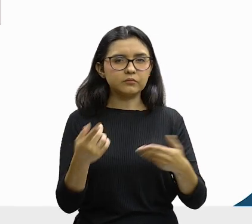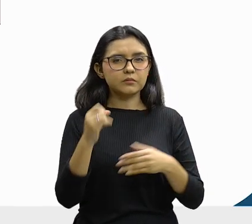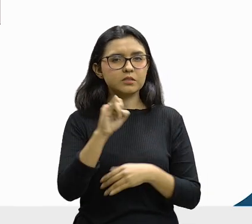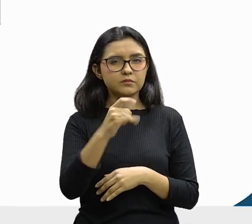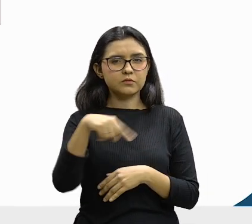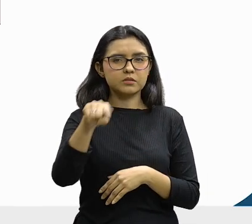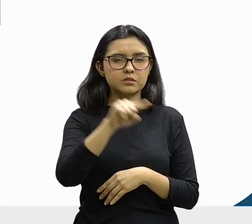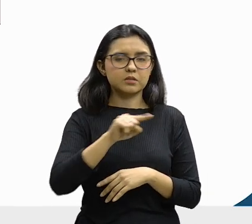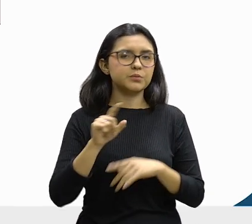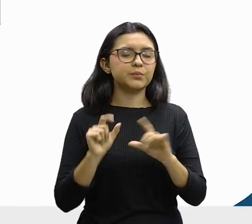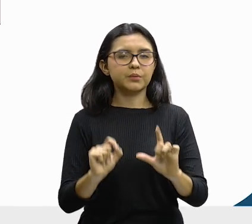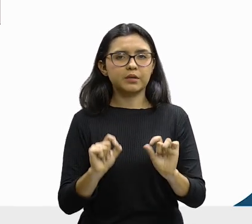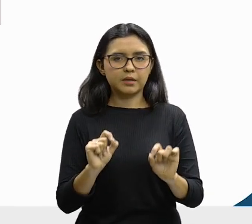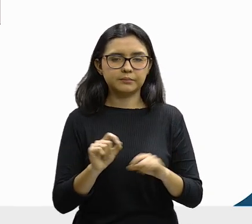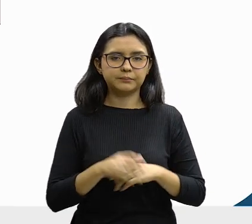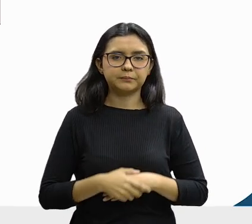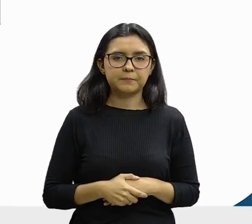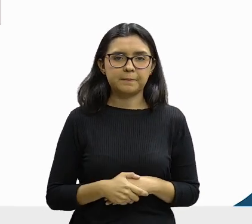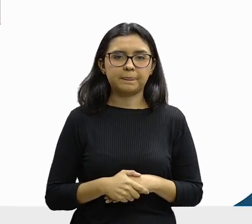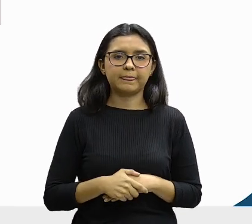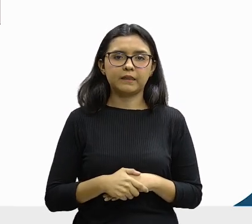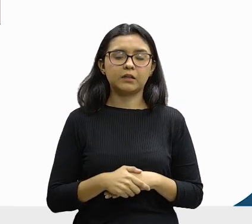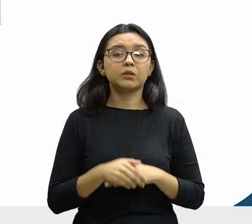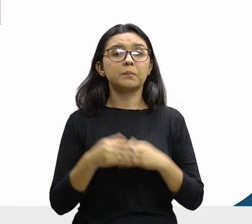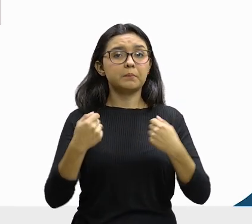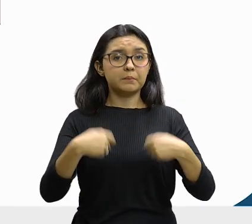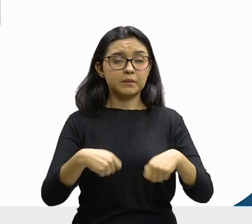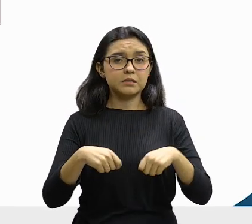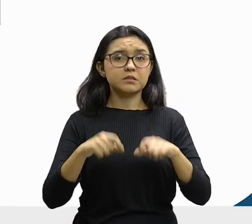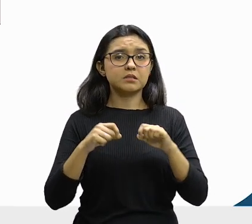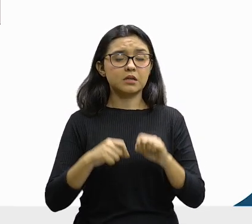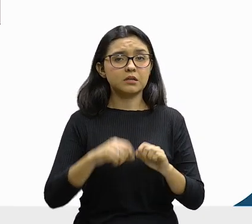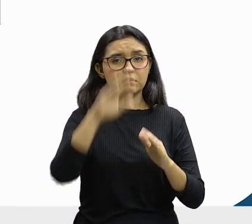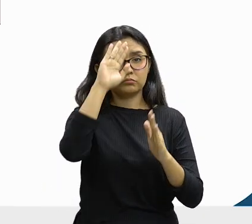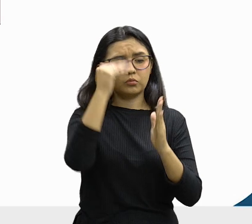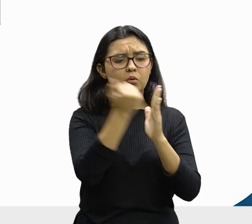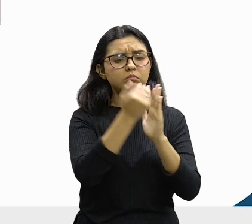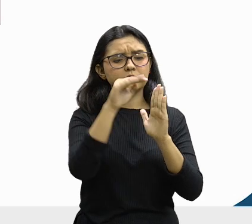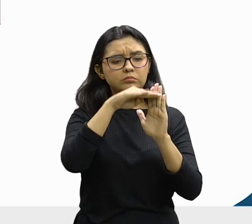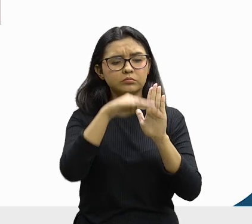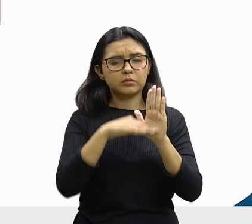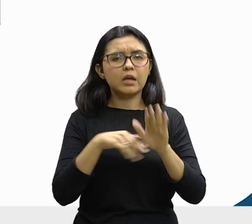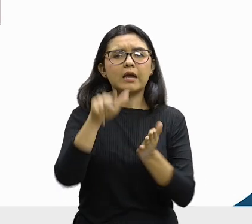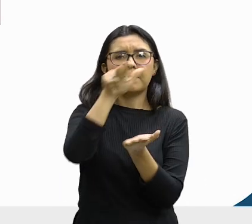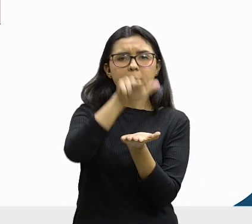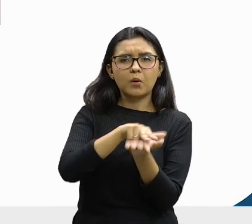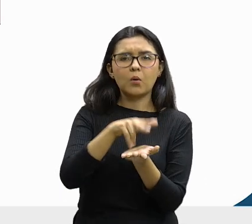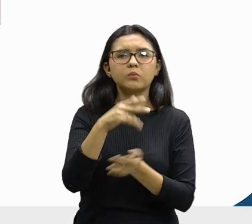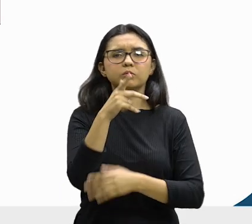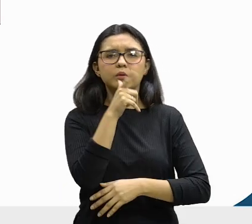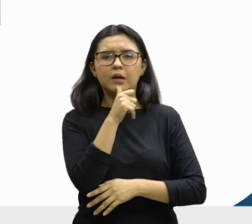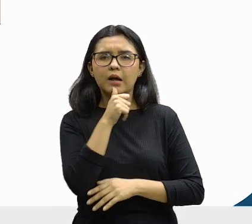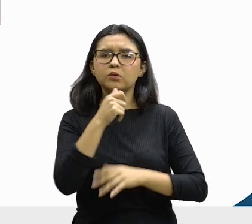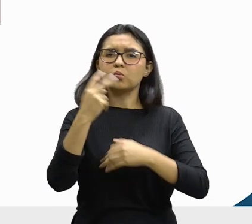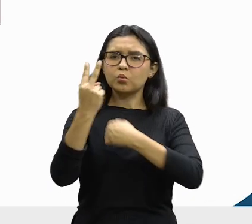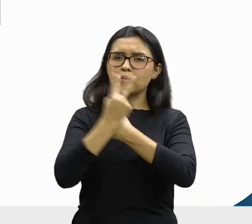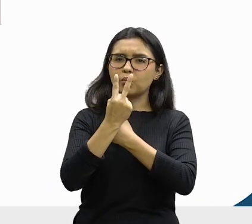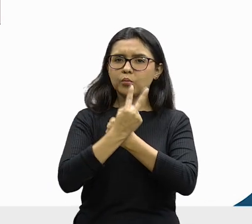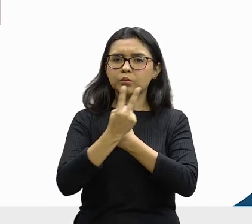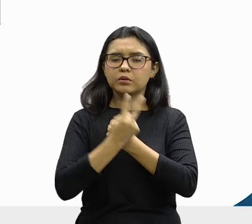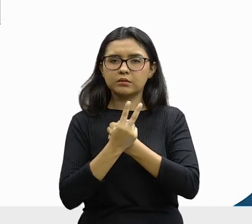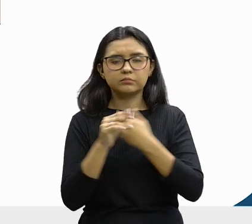obedece, principalmente, tá, os métodos ali, né, de repouso, ingestão de muitos líquidos, ou se por